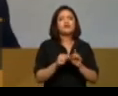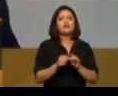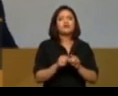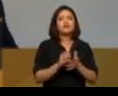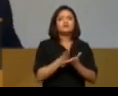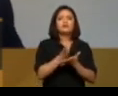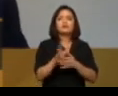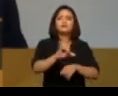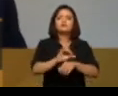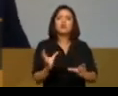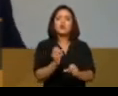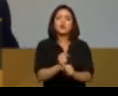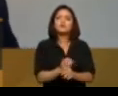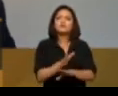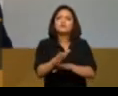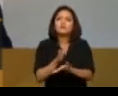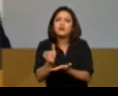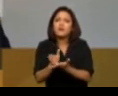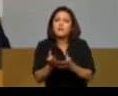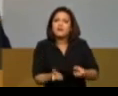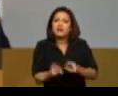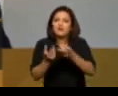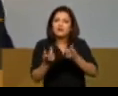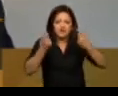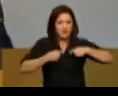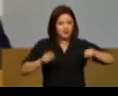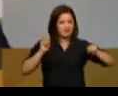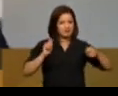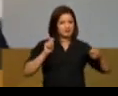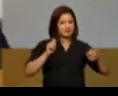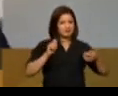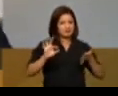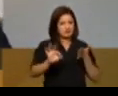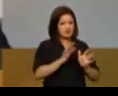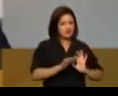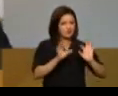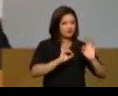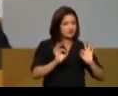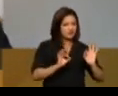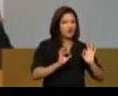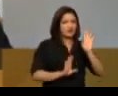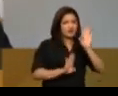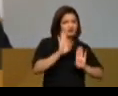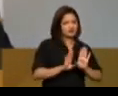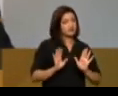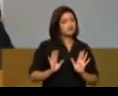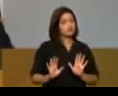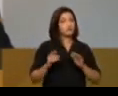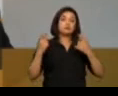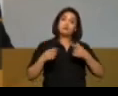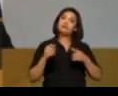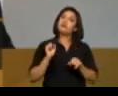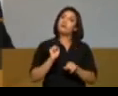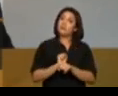para vendê-las sem autorização legal e sem licitação, data vênia, é preciso parar